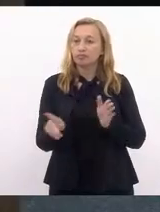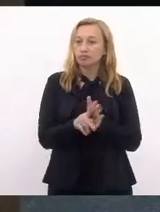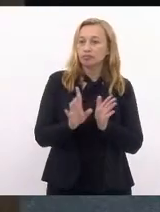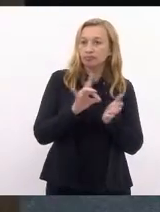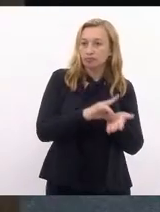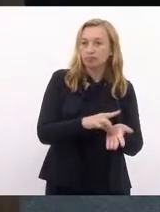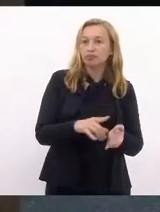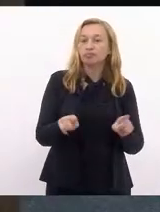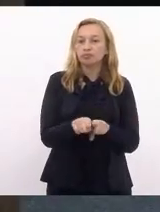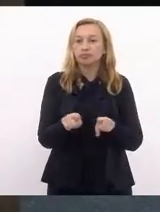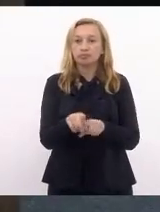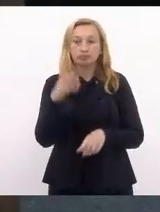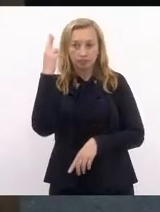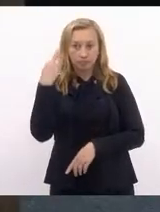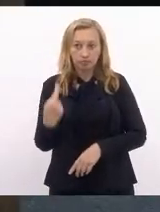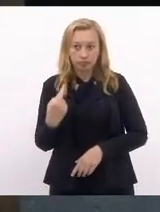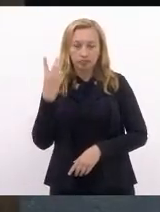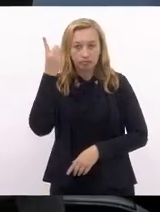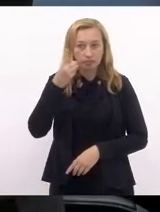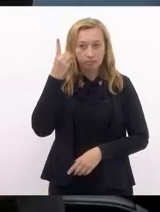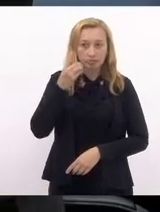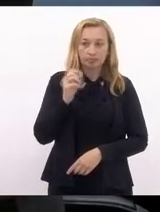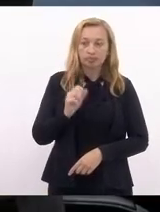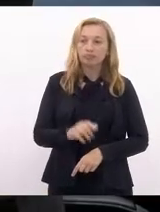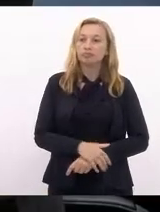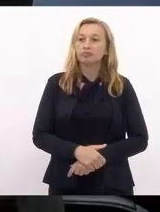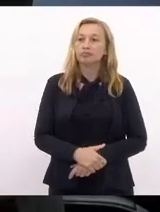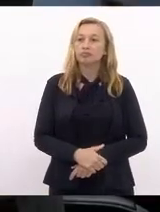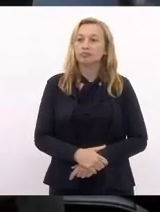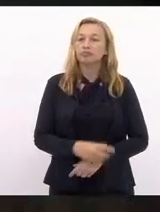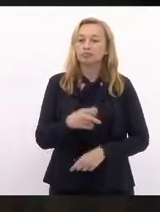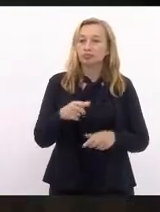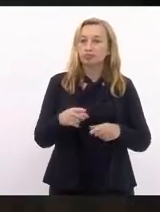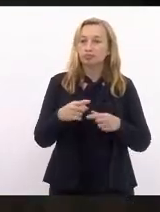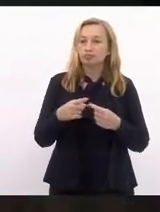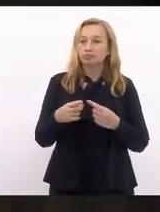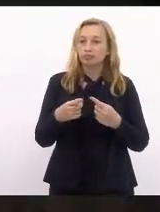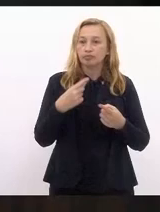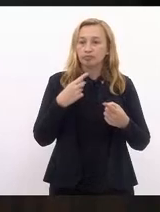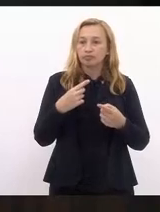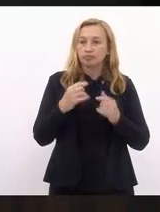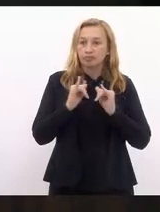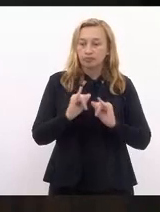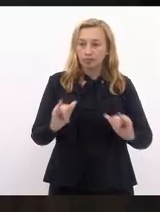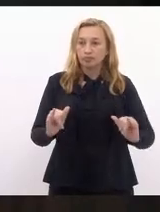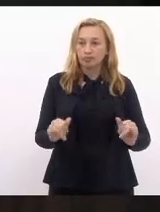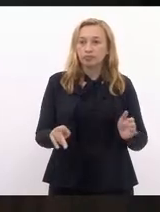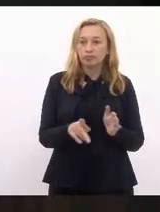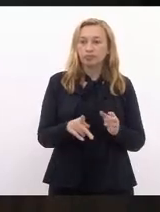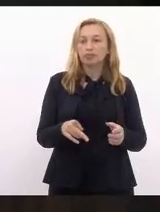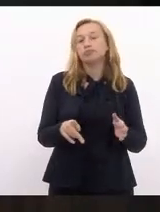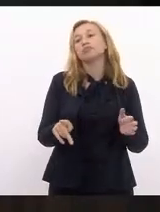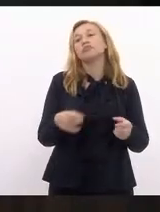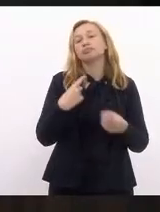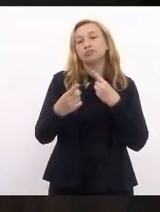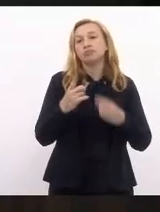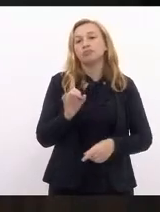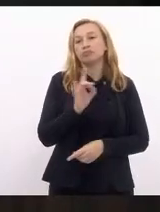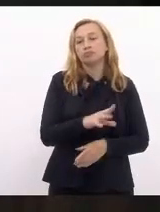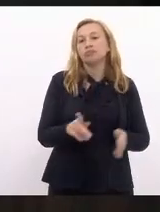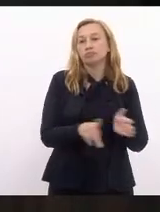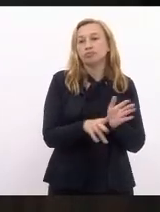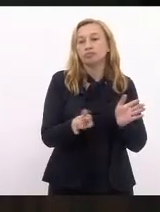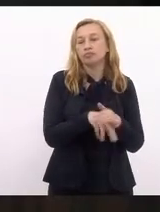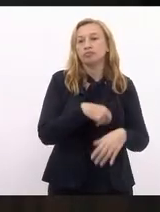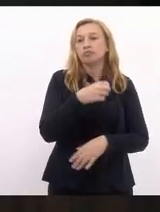e arrepiada Renata Souza também de o anuncio é vai autógrafo a no seu regime de urgência disposição